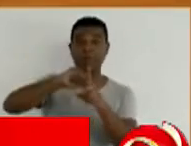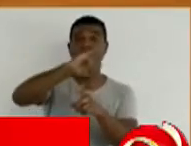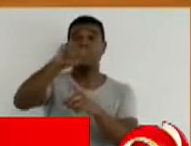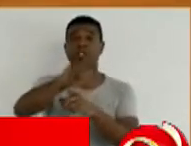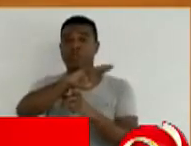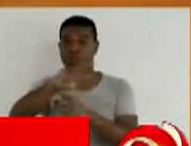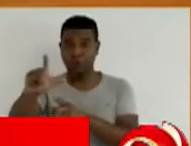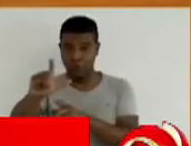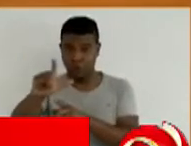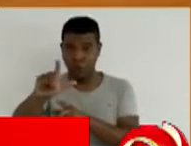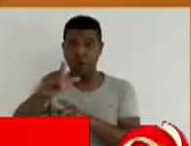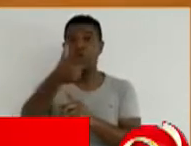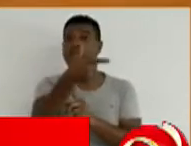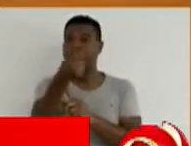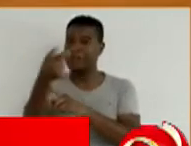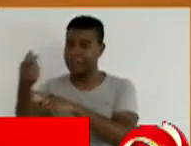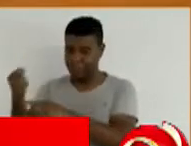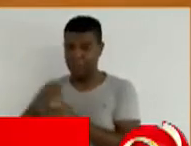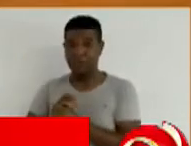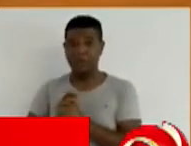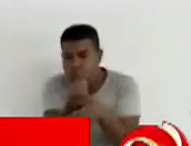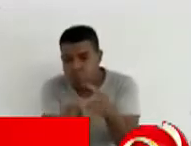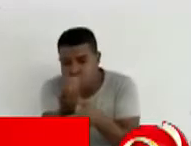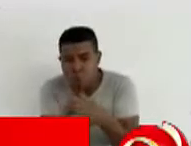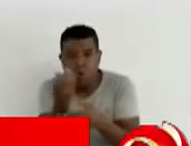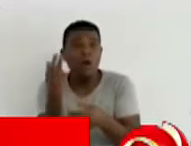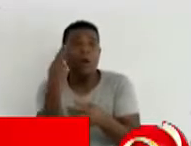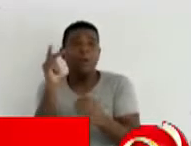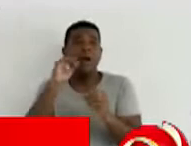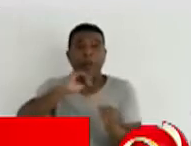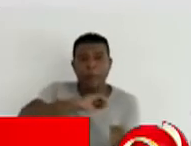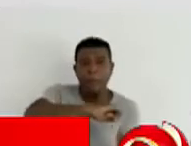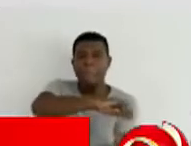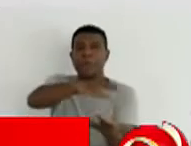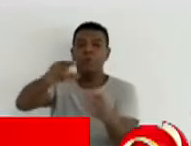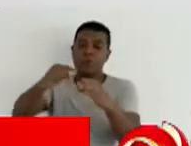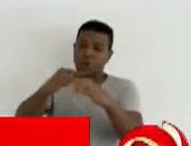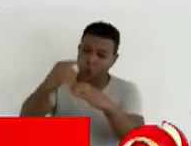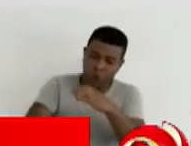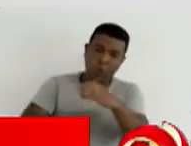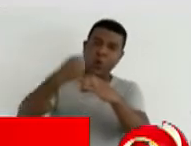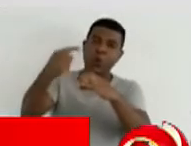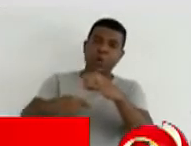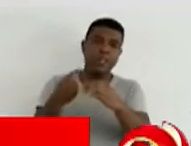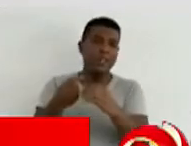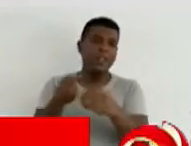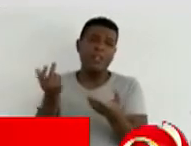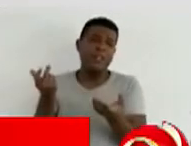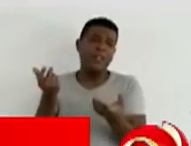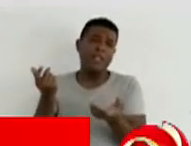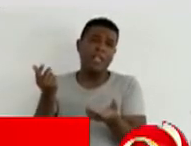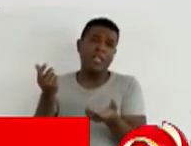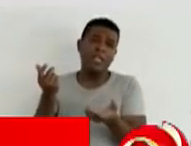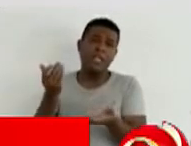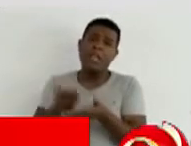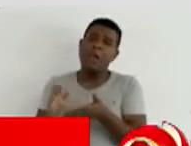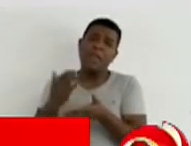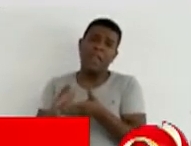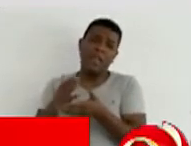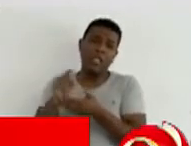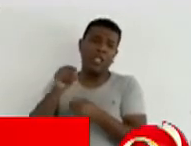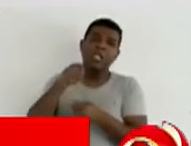testada em Minas é uma das mais promissoras. Essa vacina aqui que está sendo testada em Minas é uma das mais